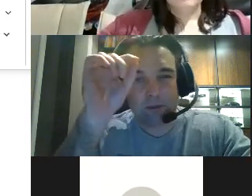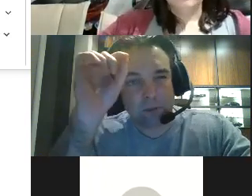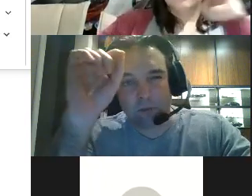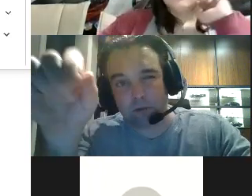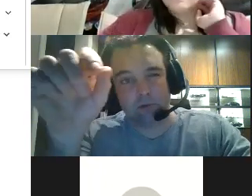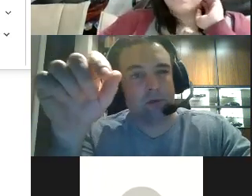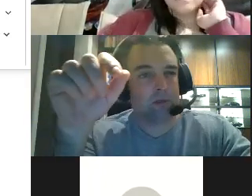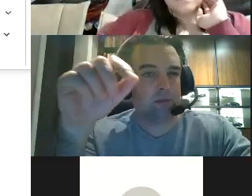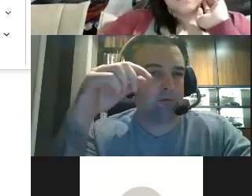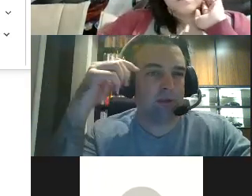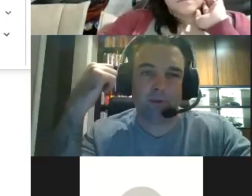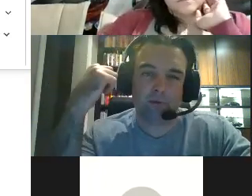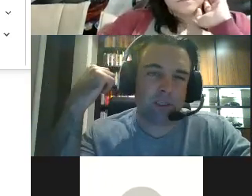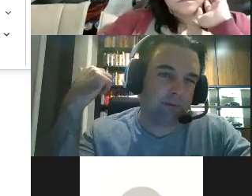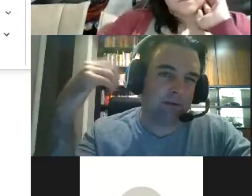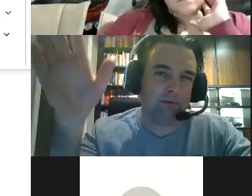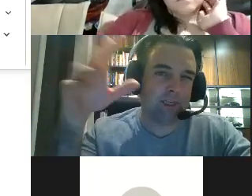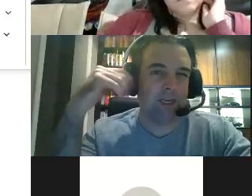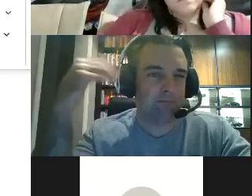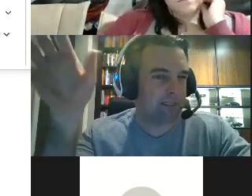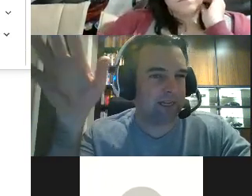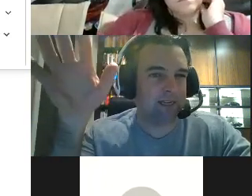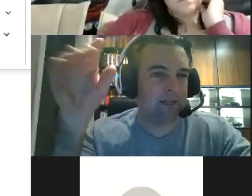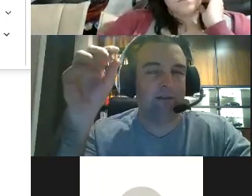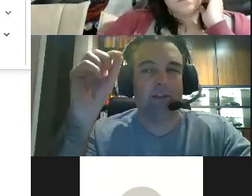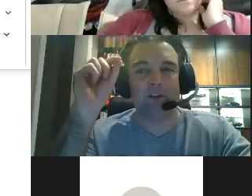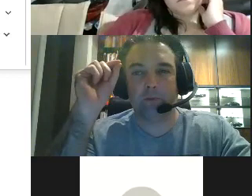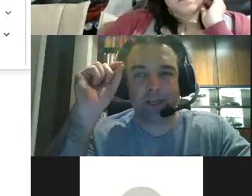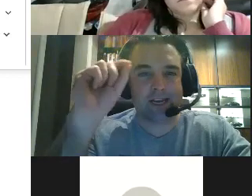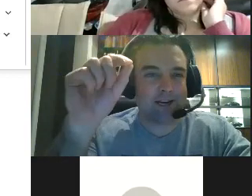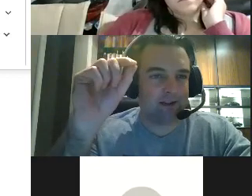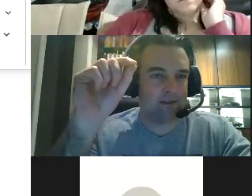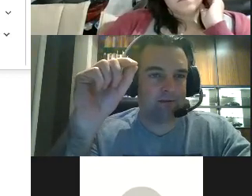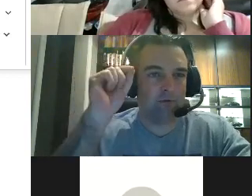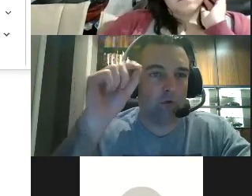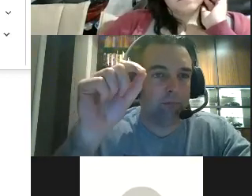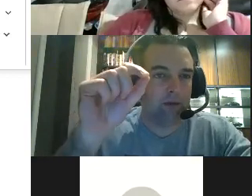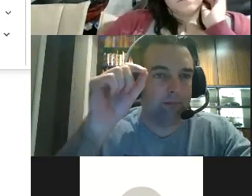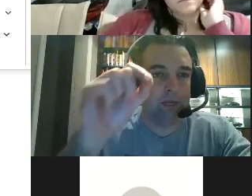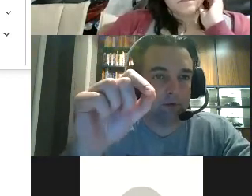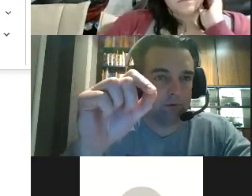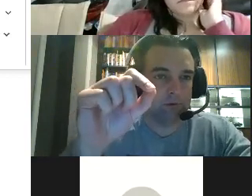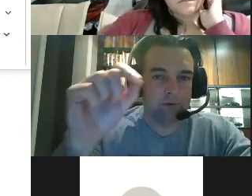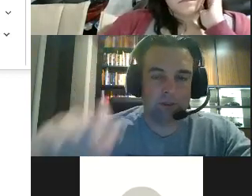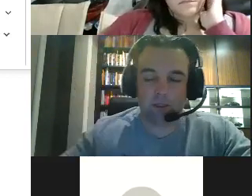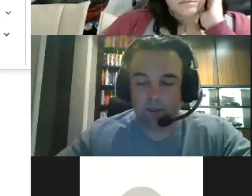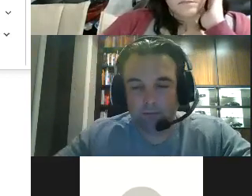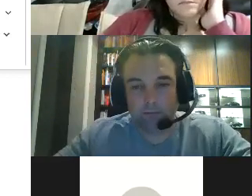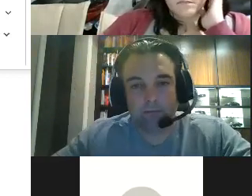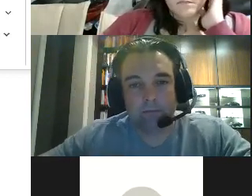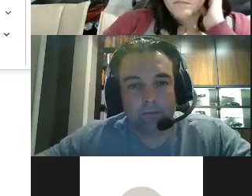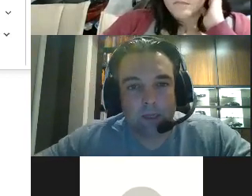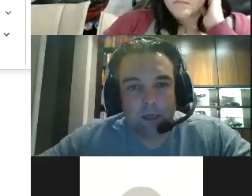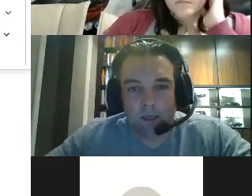Navegação não é para transportar pessoa. Transportar pessoas é para cruzeiro, passear. É transporte de carga, volume, peso.